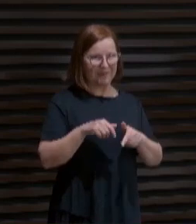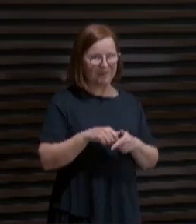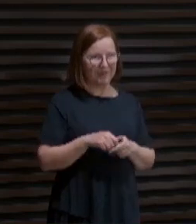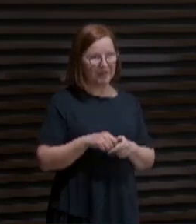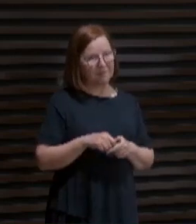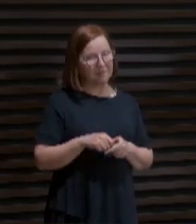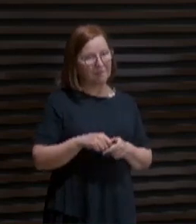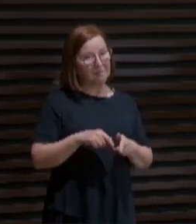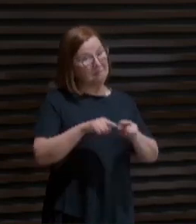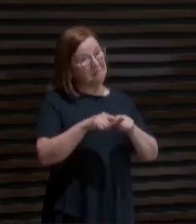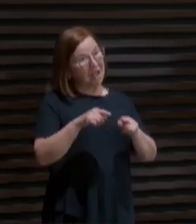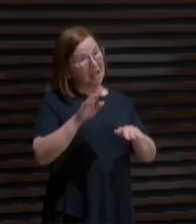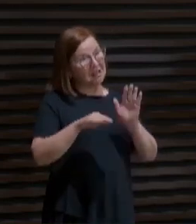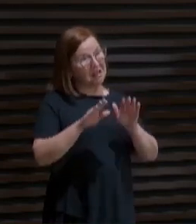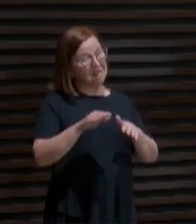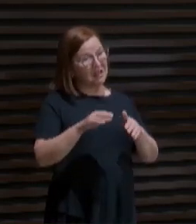pode significar